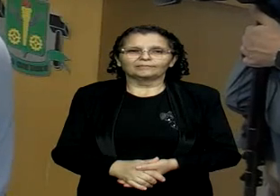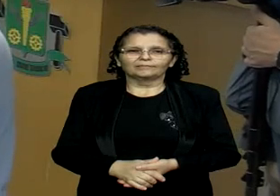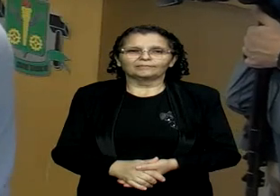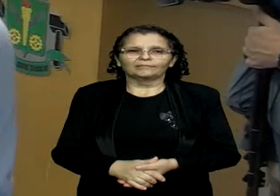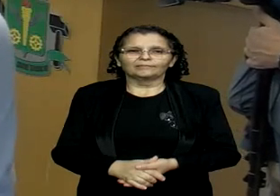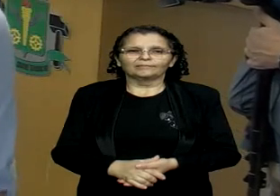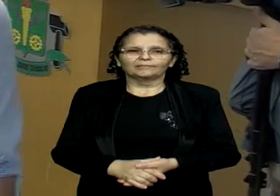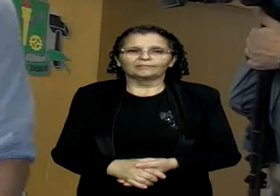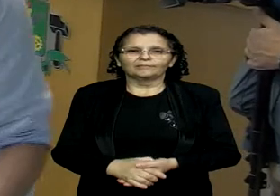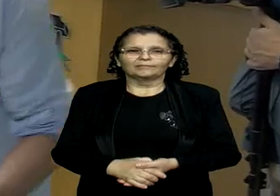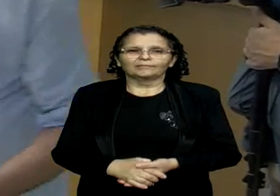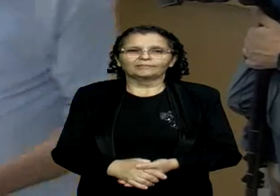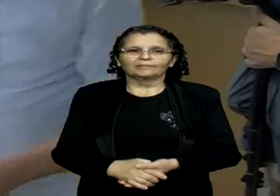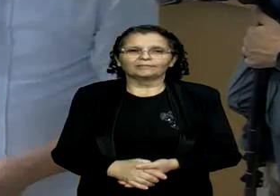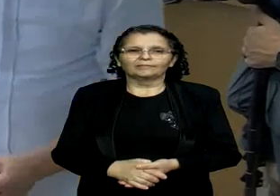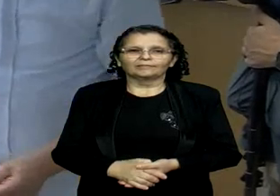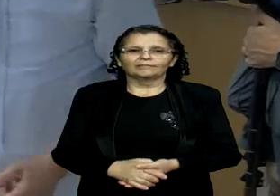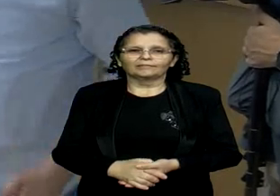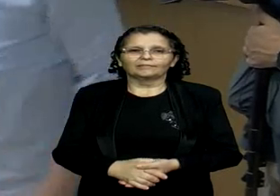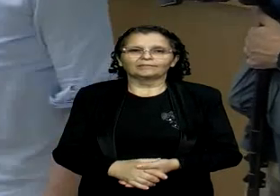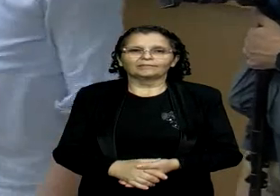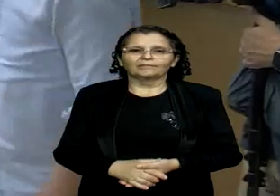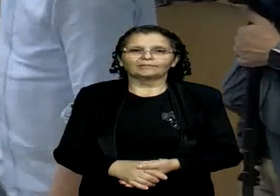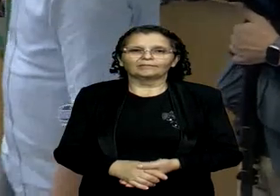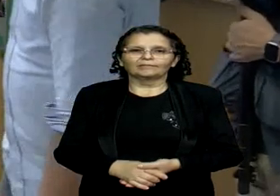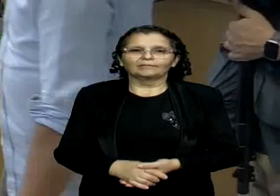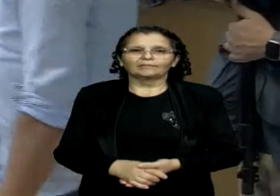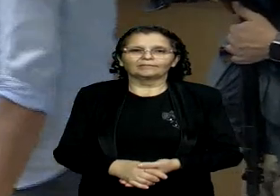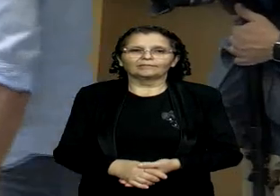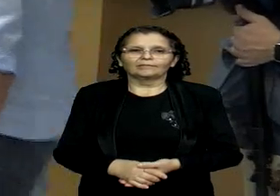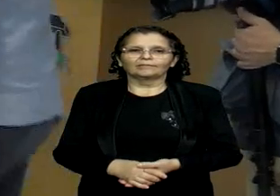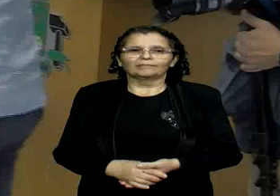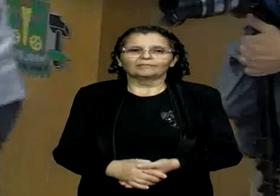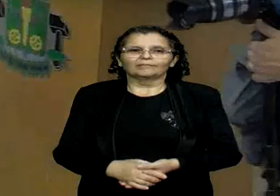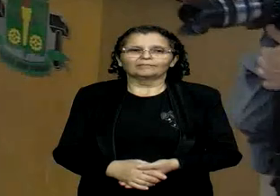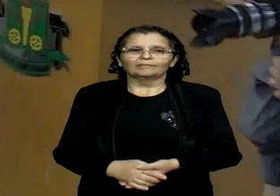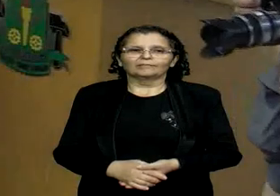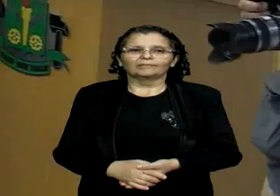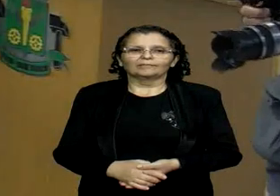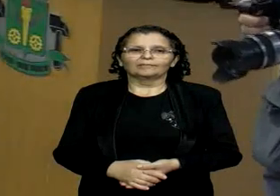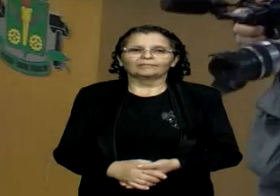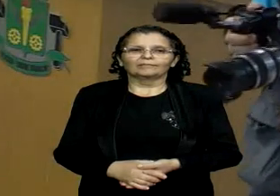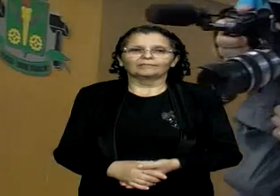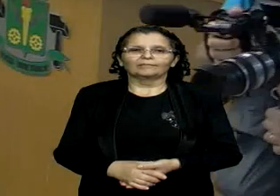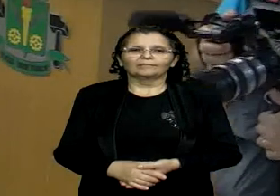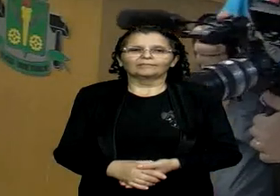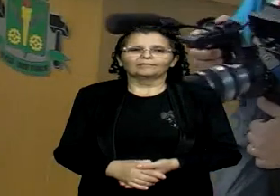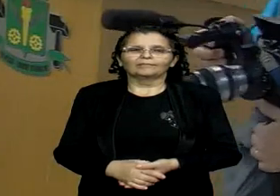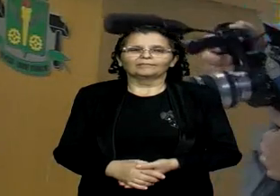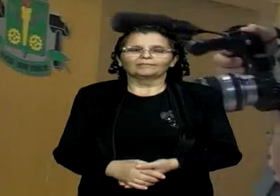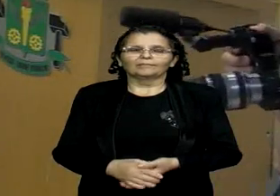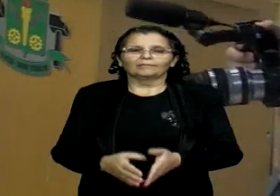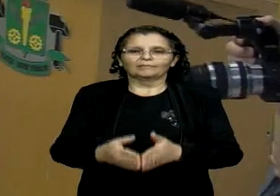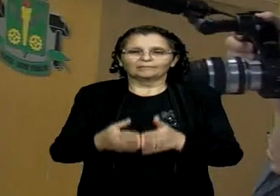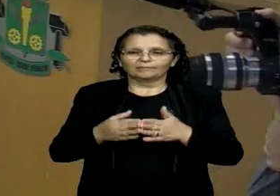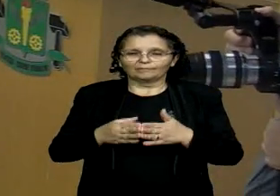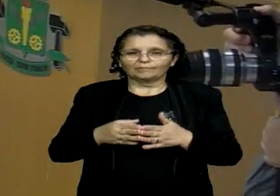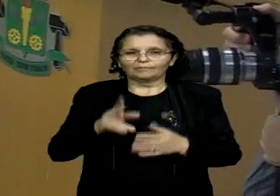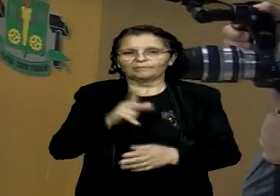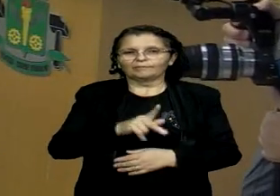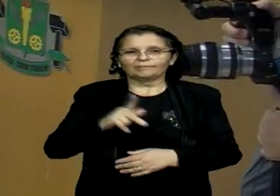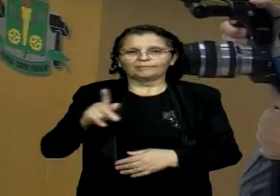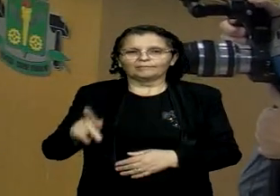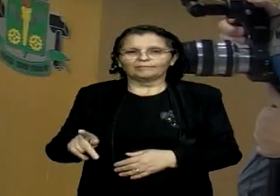Ele vai pedir agora? Seria o item 23, presidente? Isso. Item 23, isso mesmo. Questão de ordem, nobre